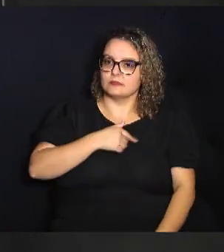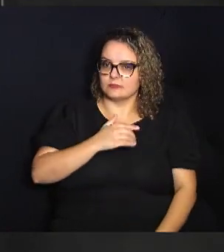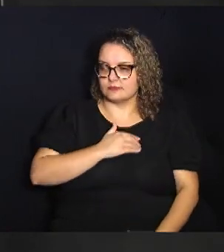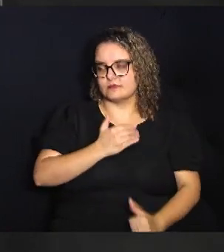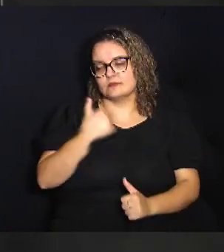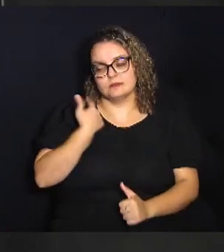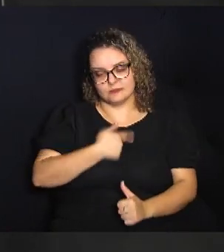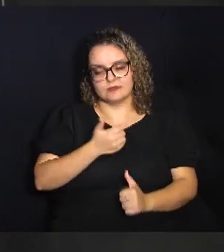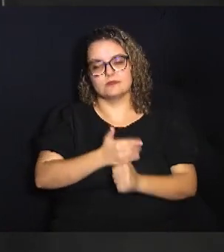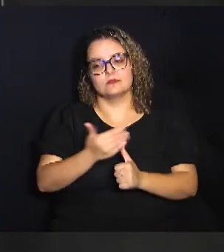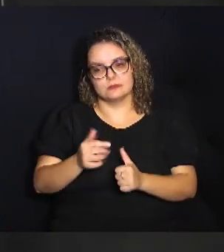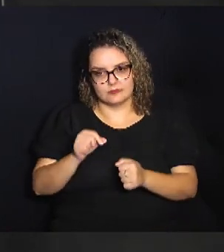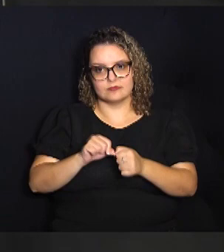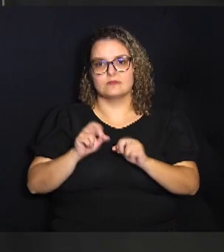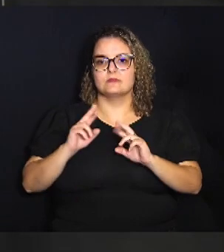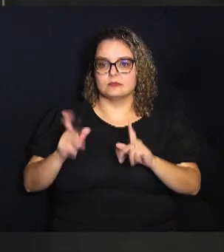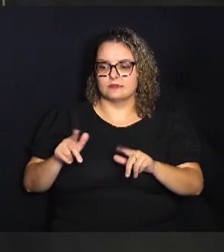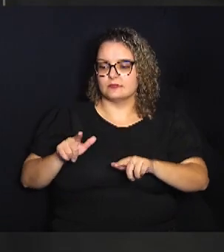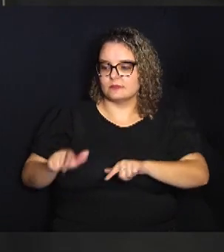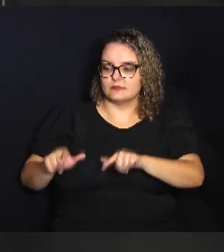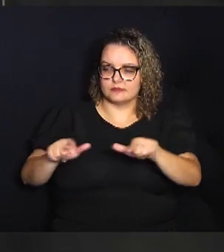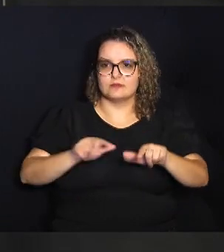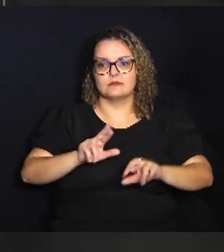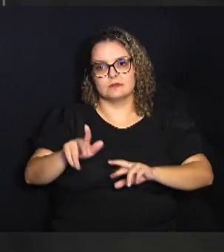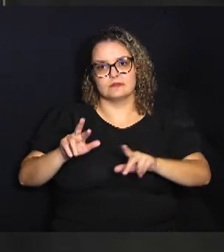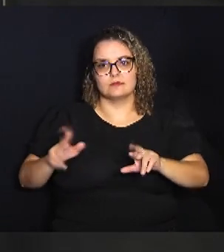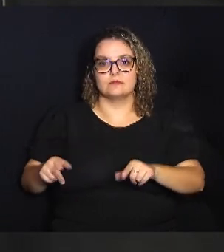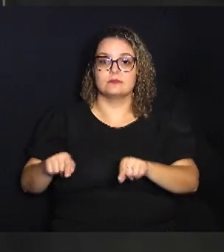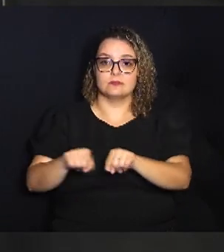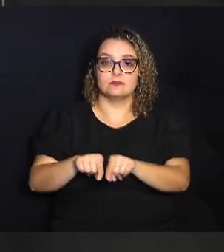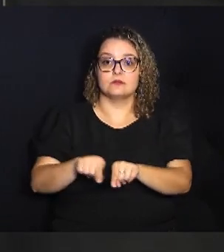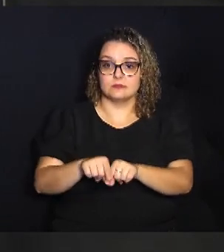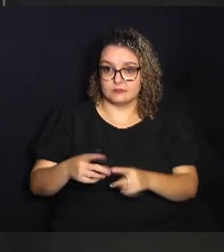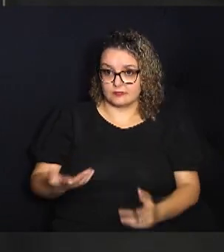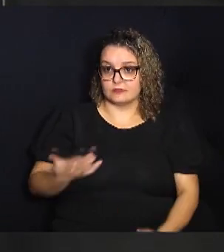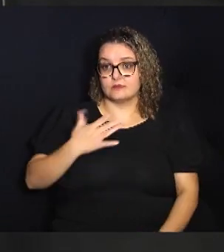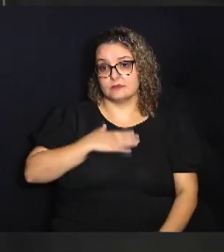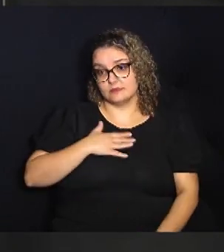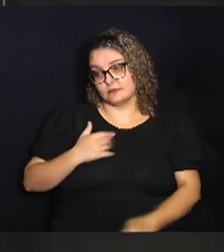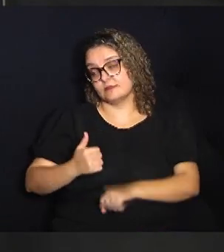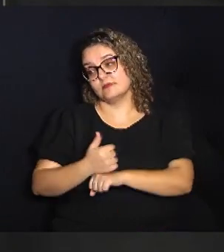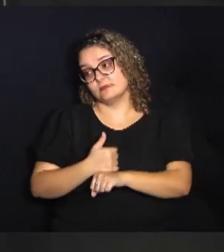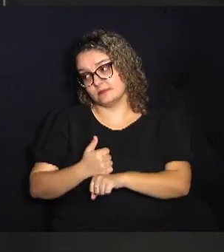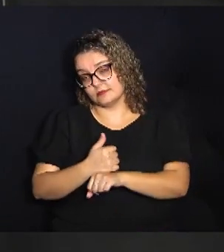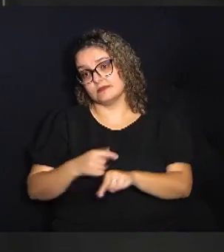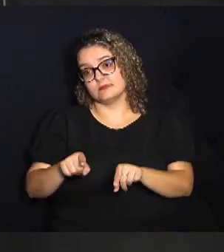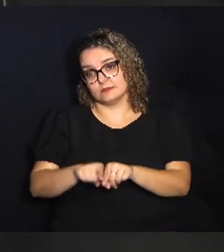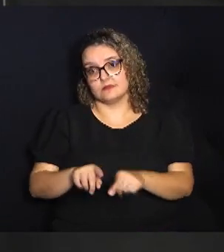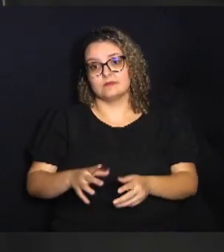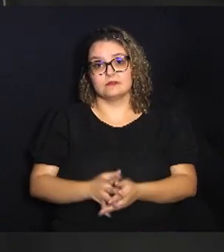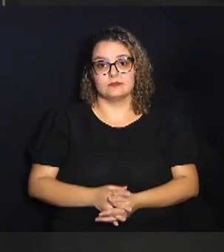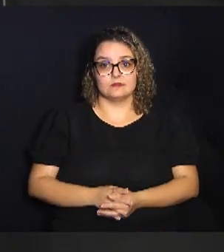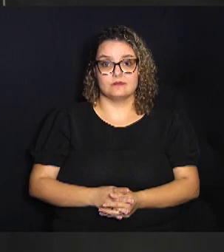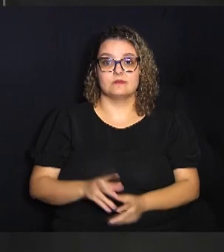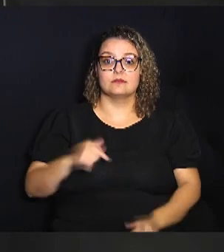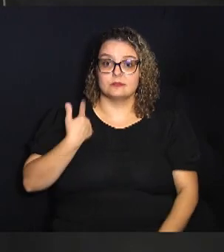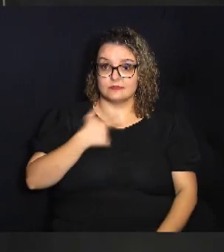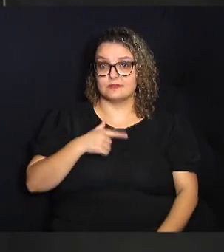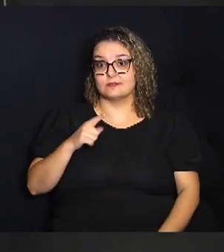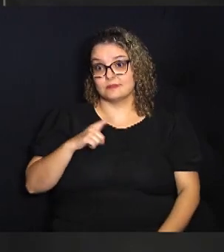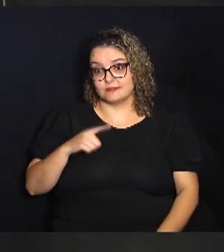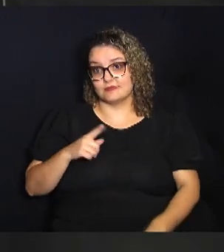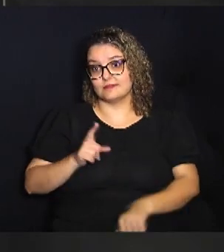feito a diferença em vários locais. Inclusive também da minha profissão, Mirla, que nós não tivemos muito tempo para falar dela,